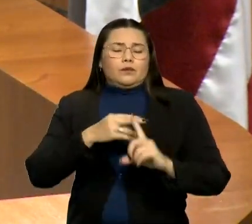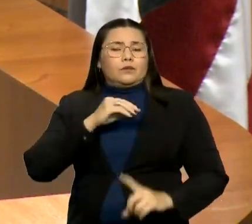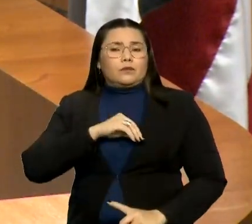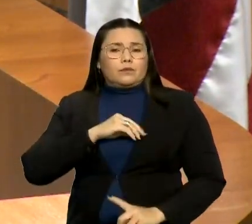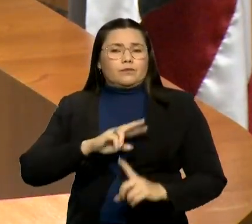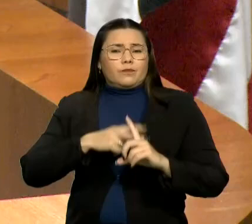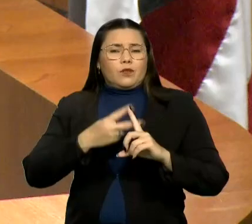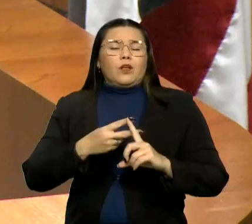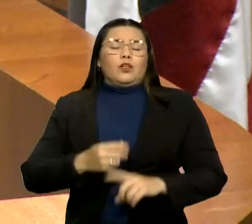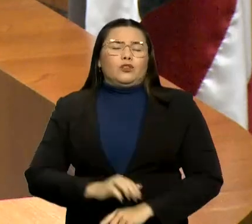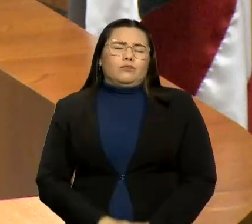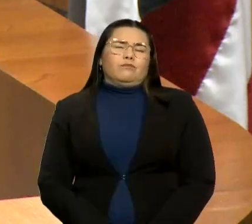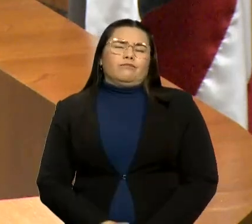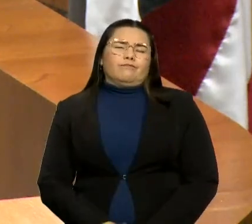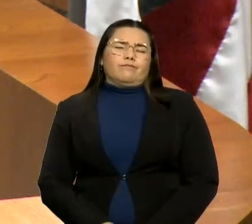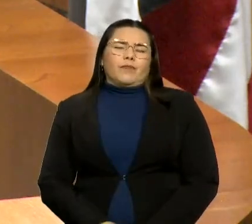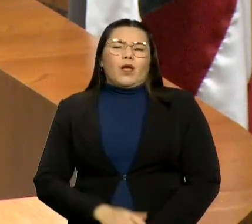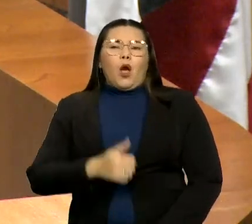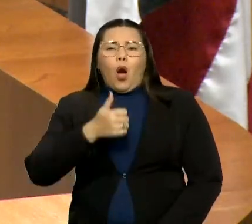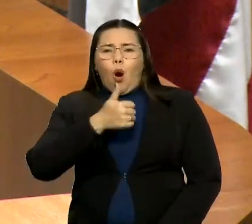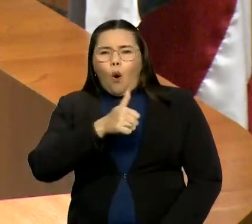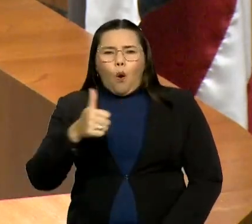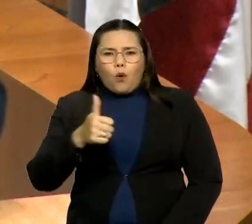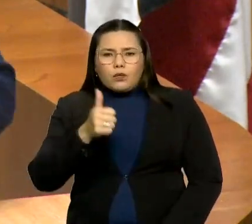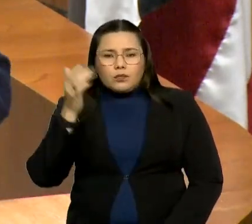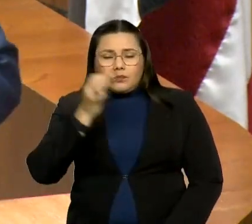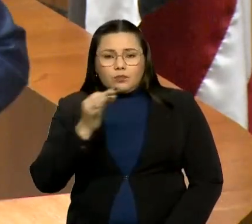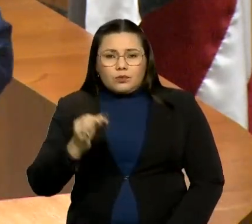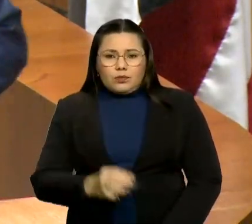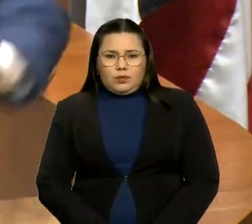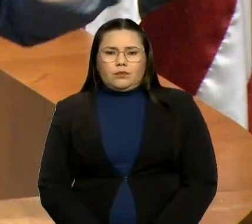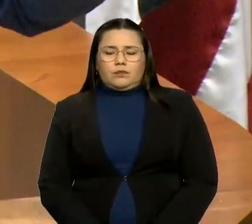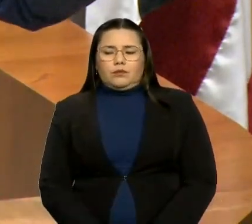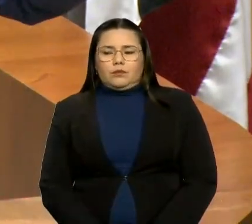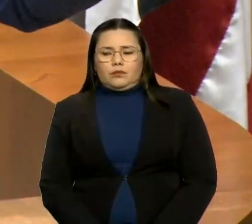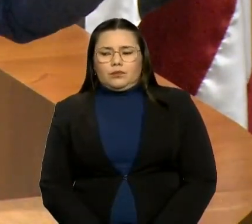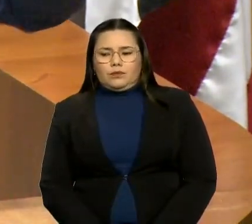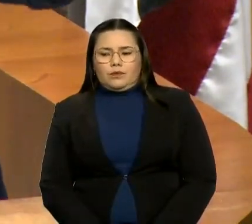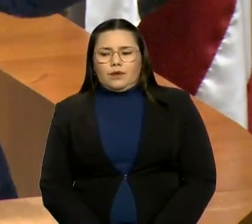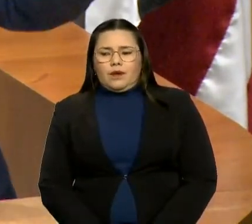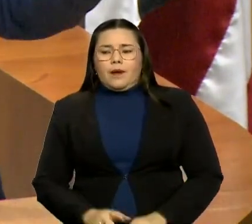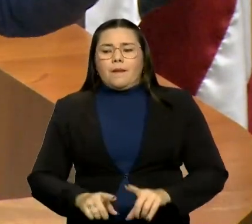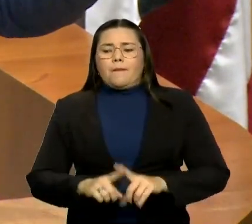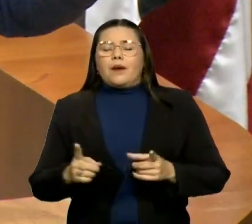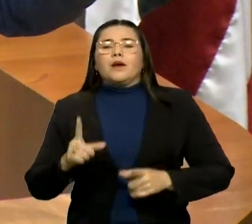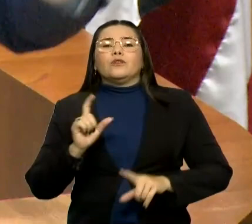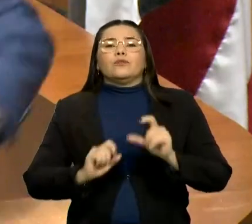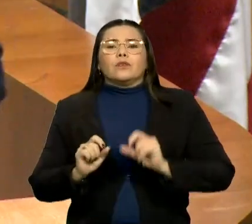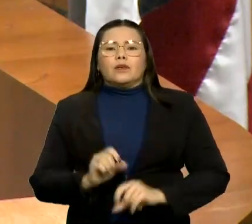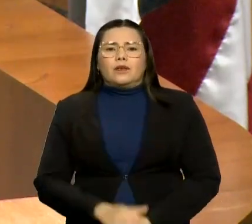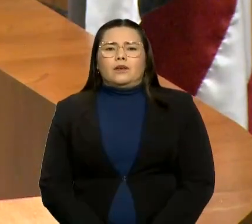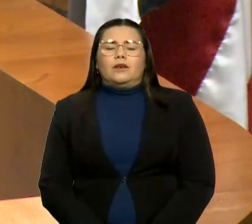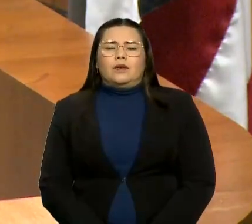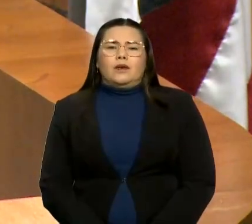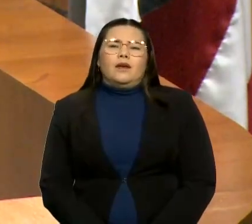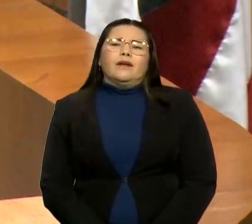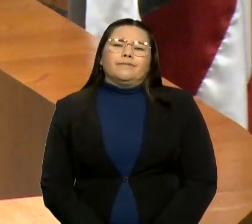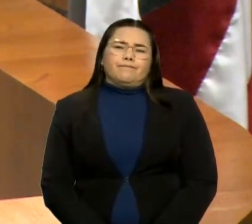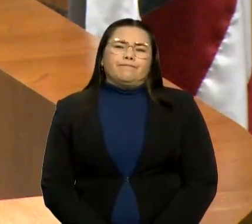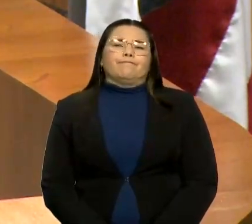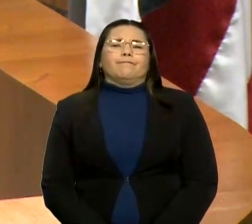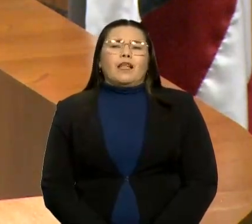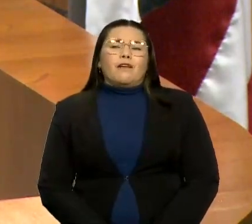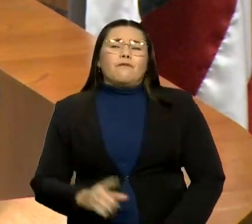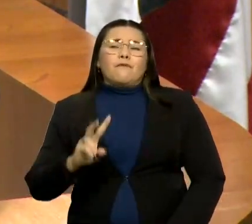lei, mas causou um certo alvoroço aos servidores públicos, porque não havia sido comunicado que seria parcelado. Então, muitas